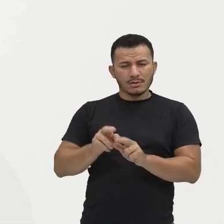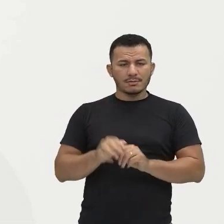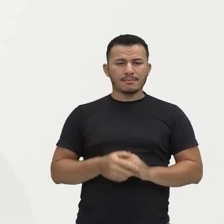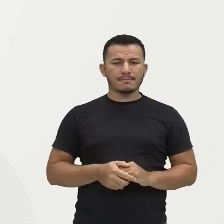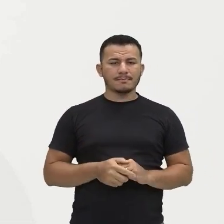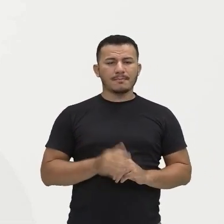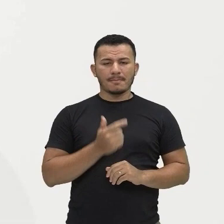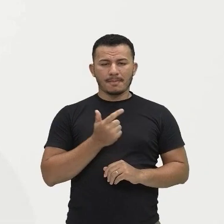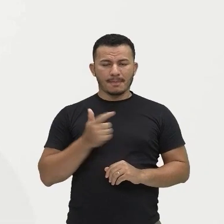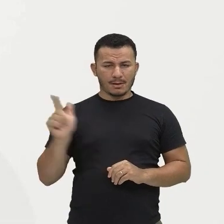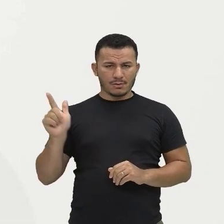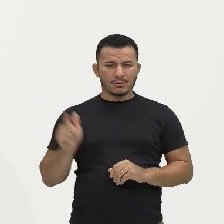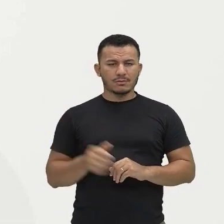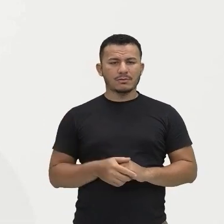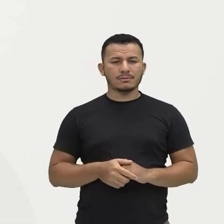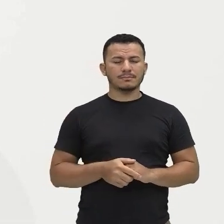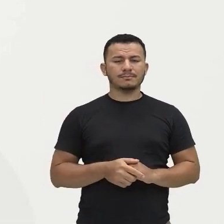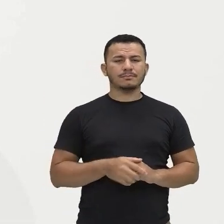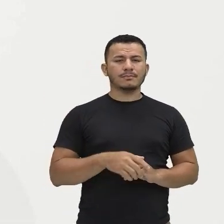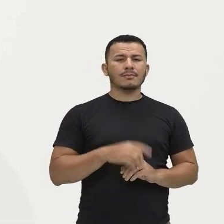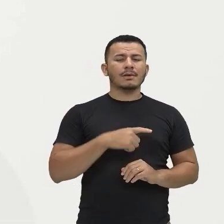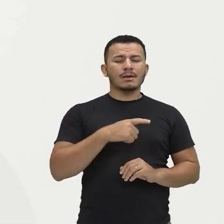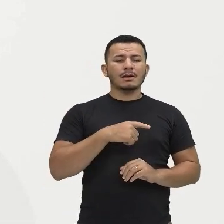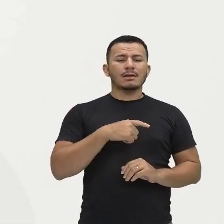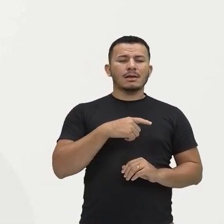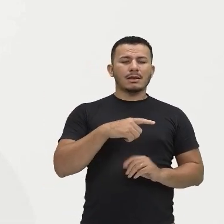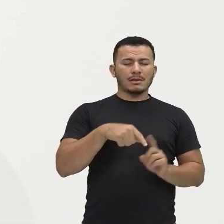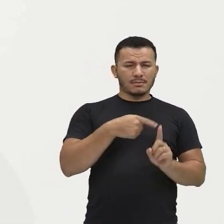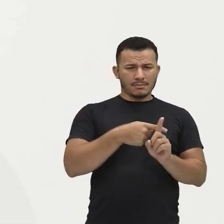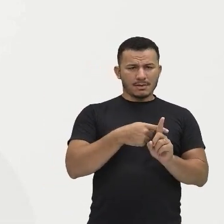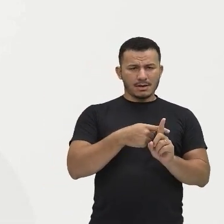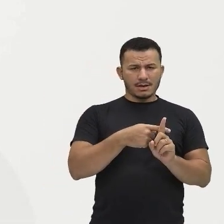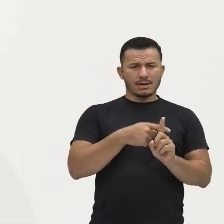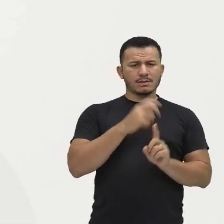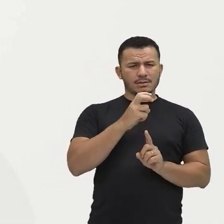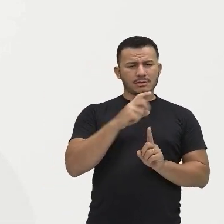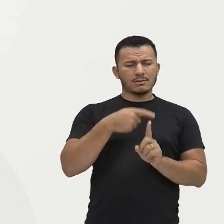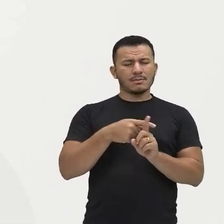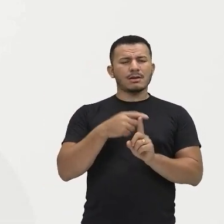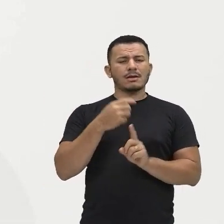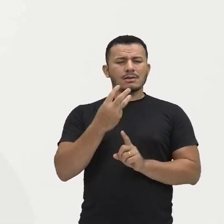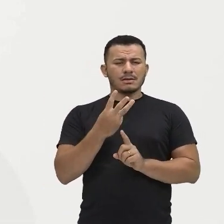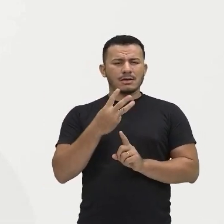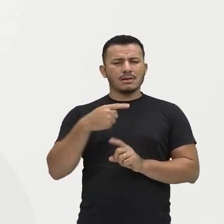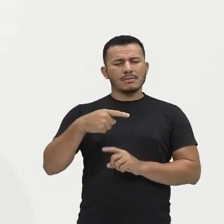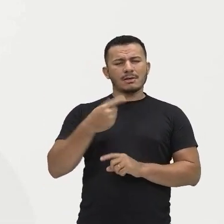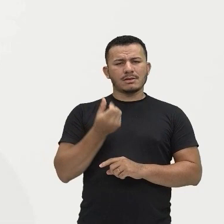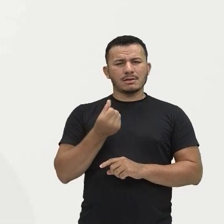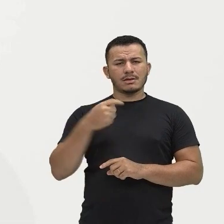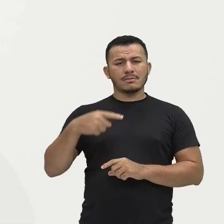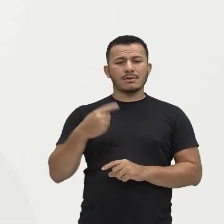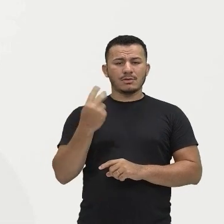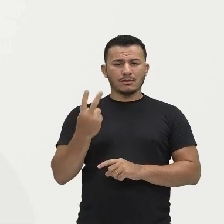essa outra aqui, olha lá, eu tenho mais 5, mais 3, menos 6,